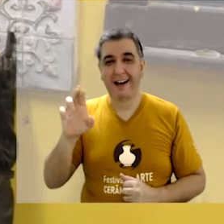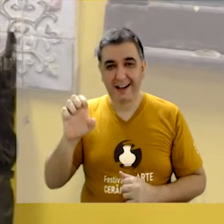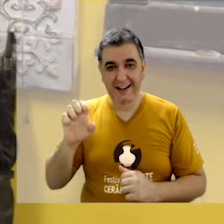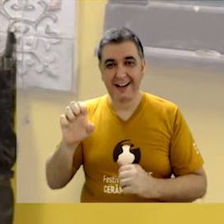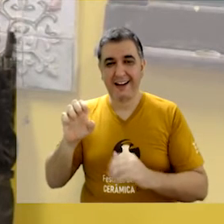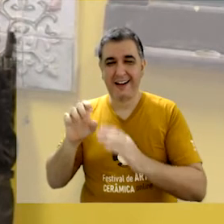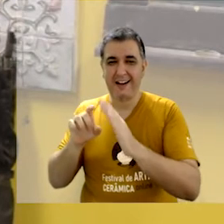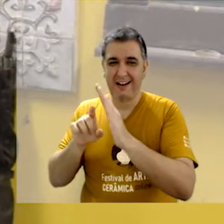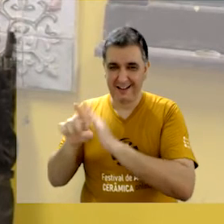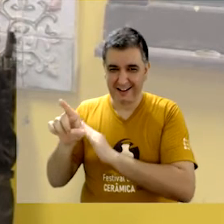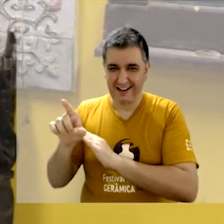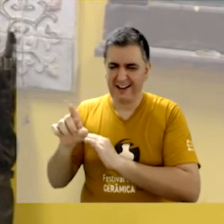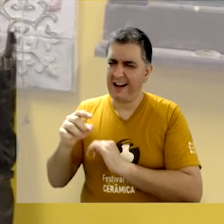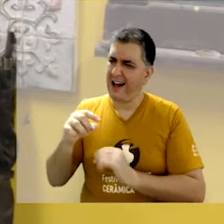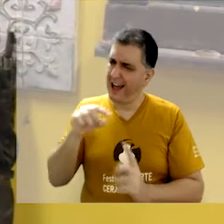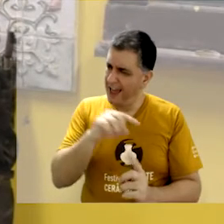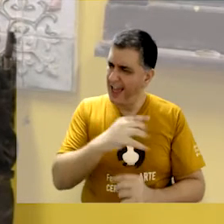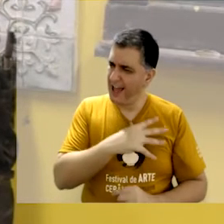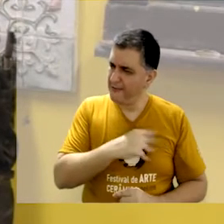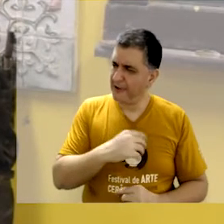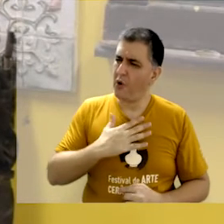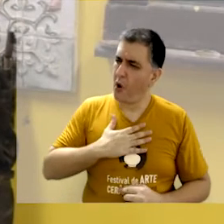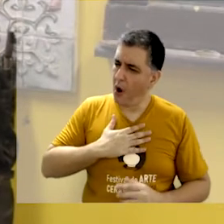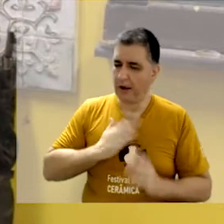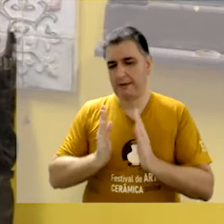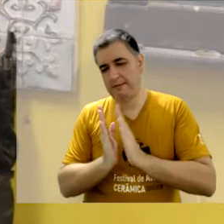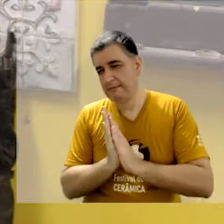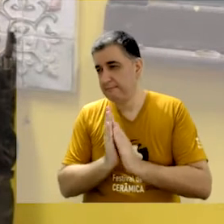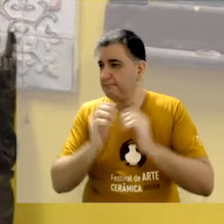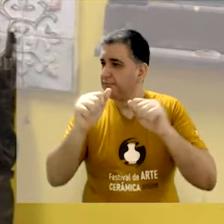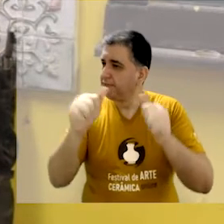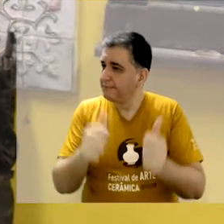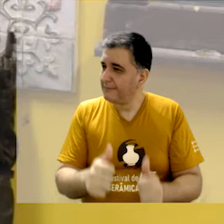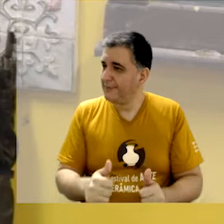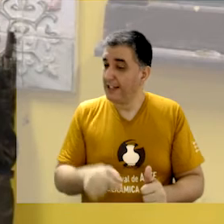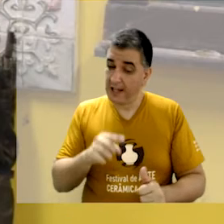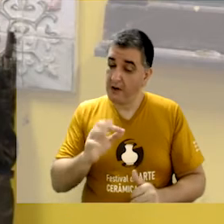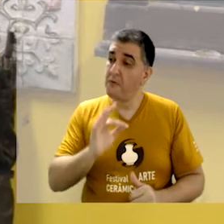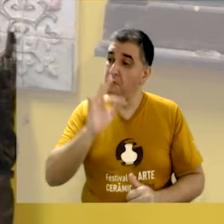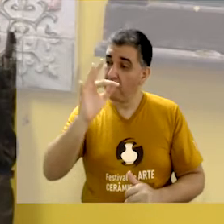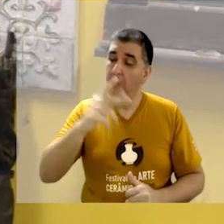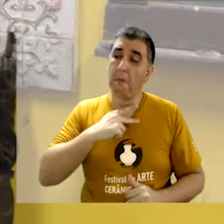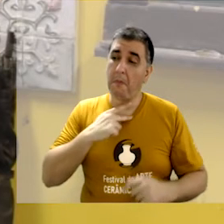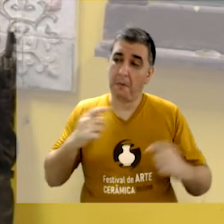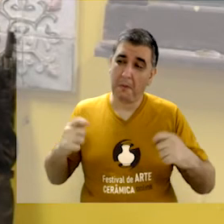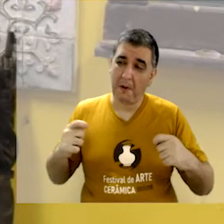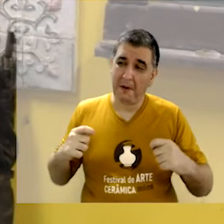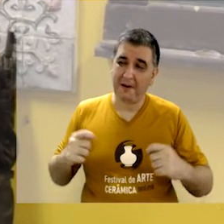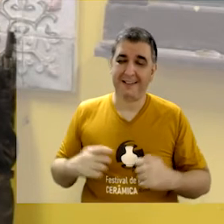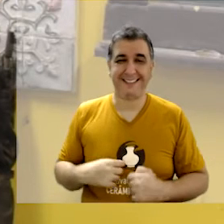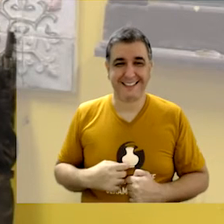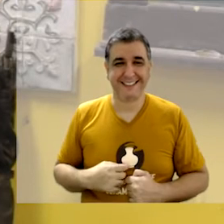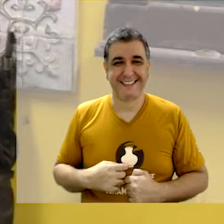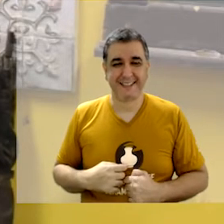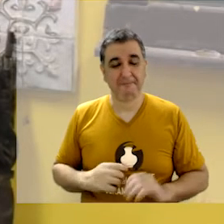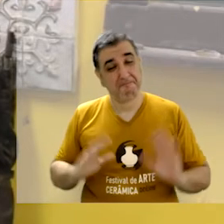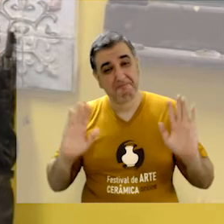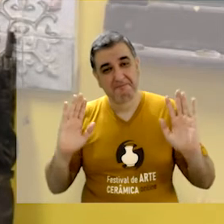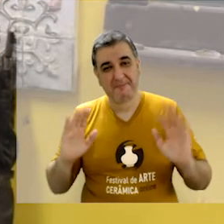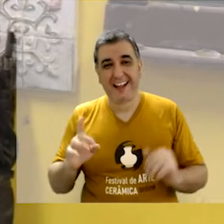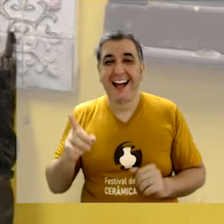muito católica, né, até mesmo falecer, e ela cuidava da igreja, ela fazia os